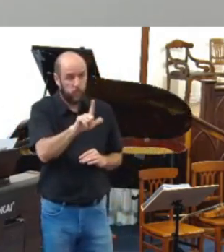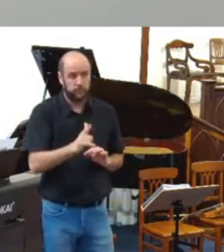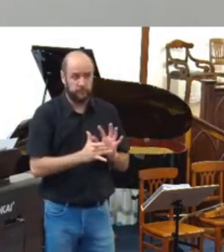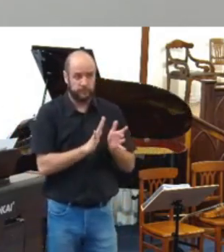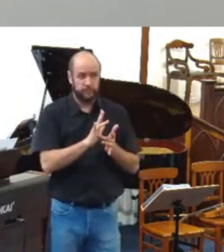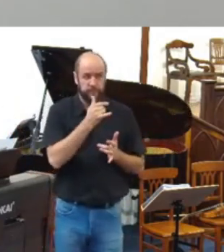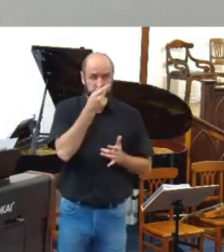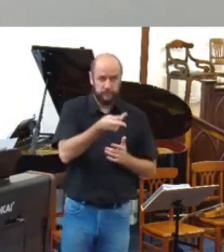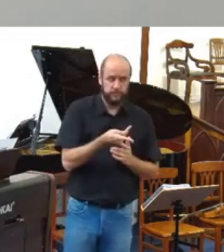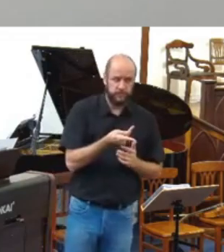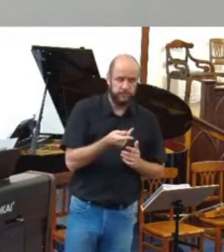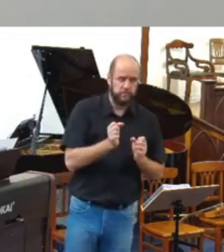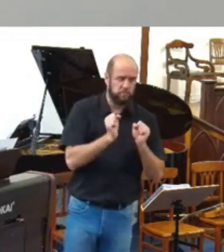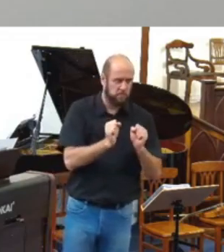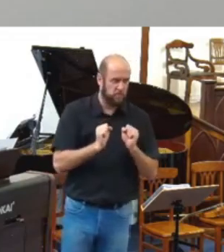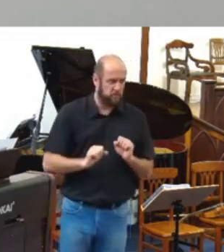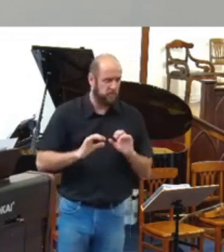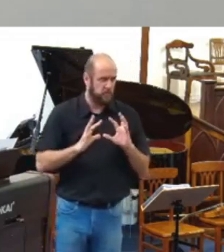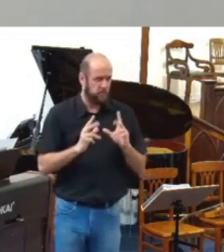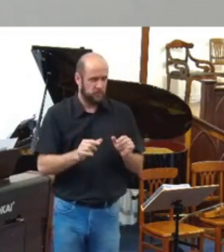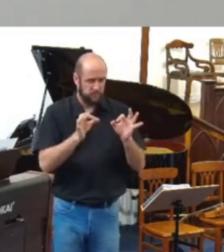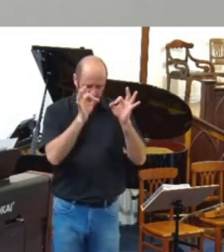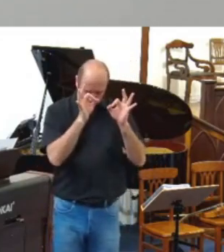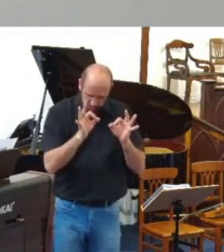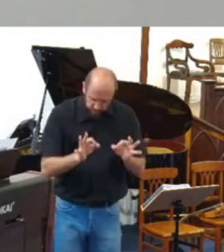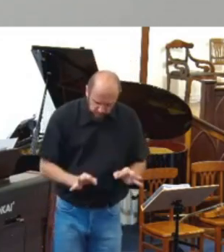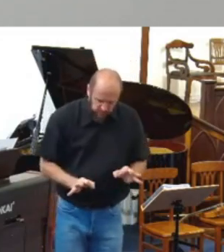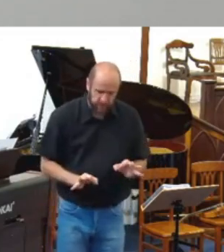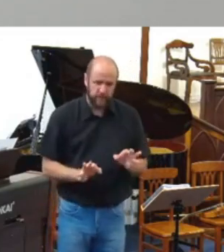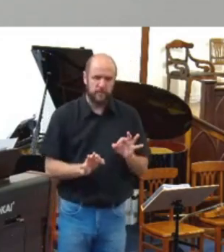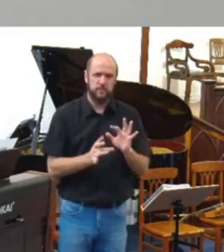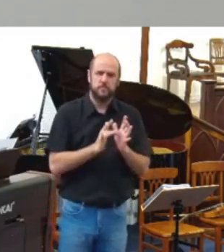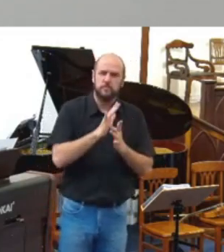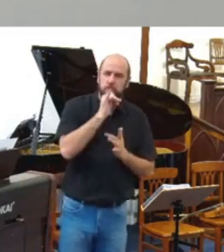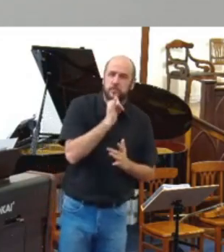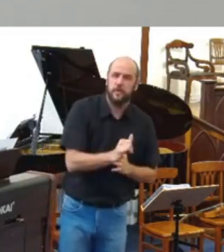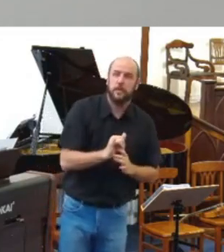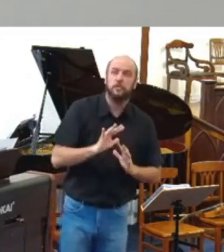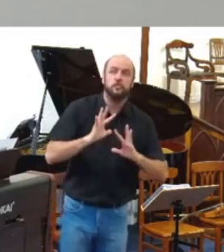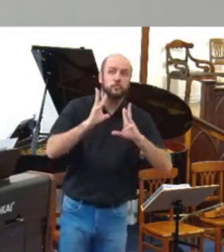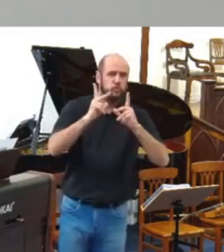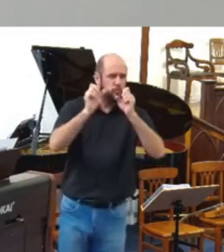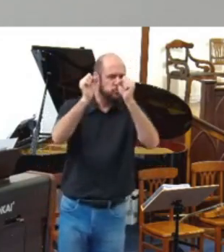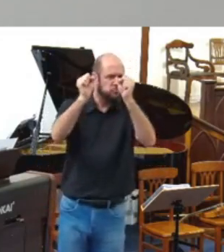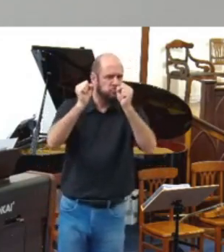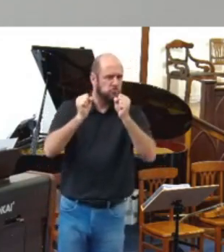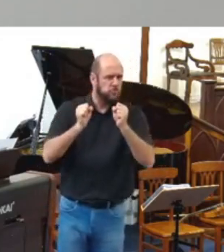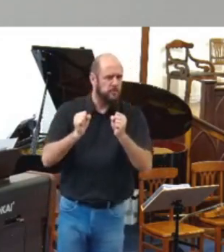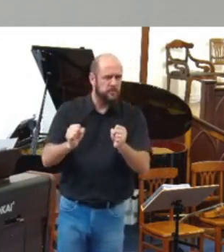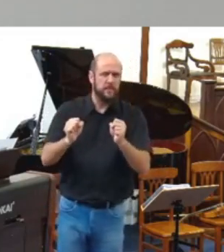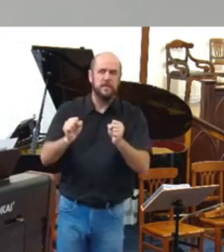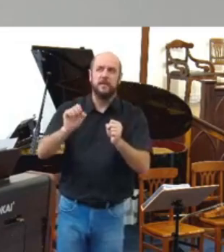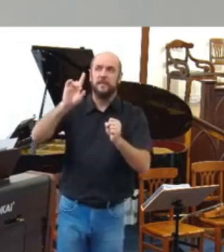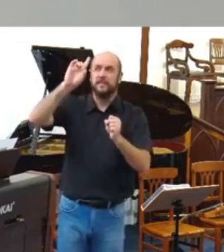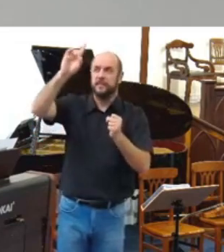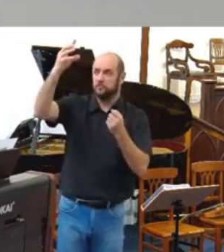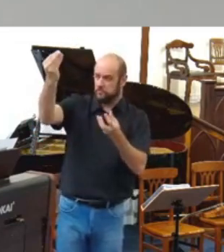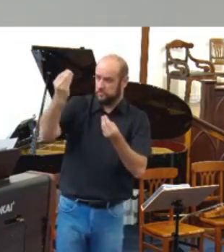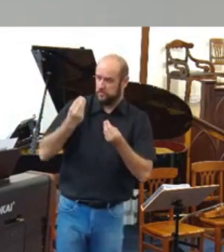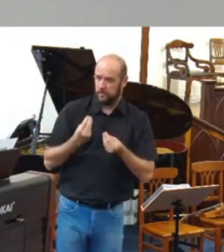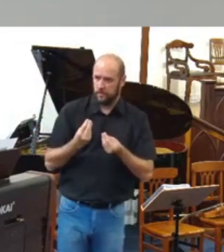sobre toda a ideia perfeita de Deus ao enviar Jesus Cristo, ele disse: toda a autoridade me foi dada,